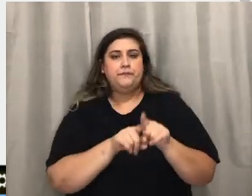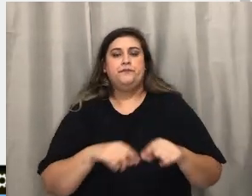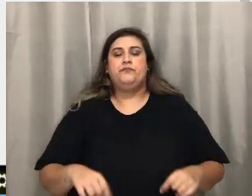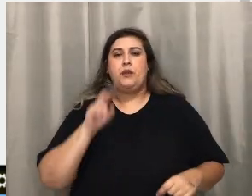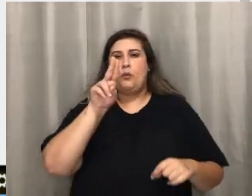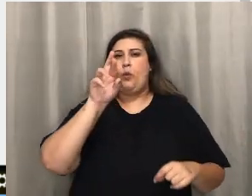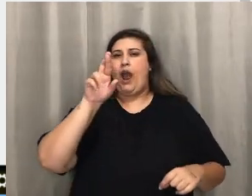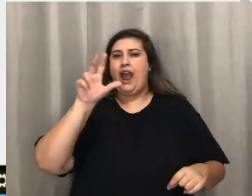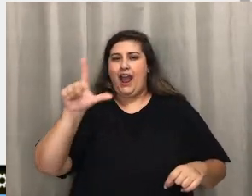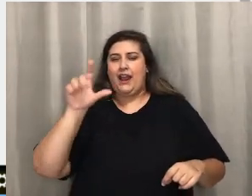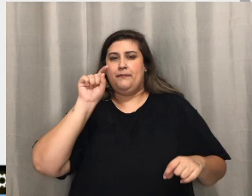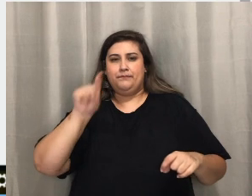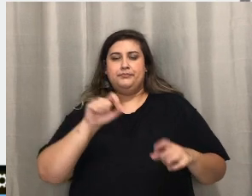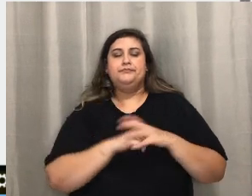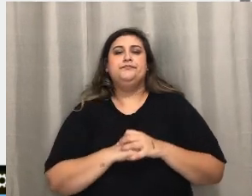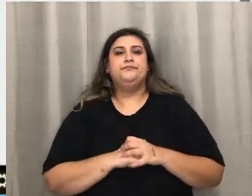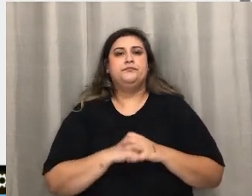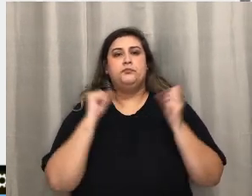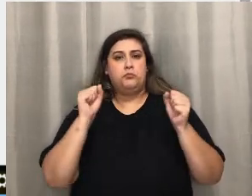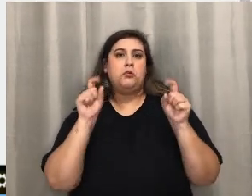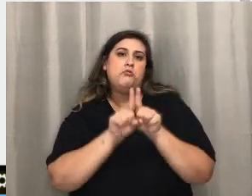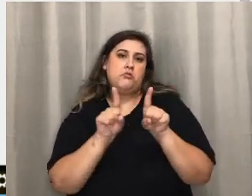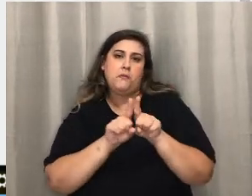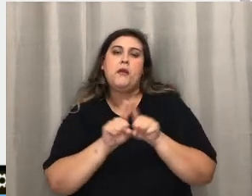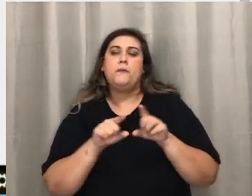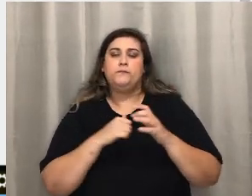e linkar. Então, também é uma opção.